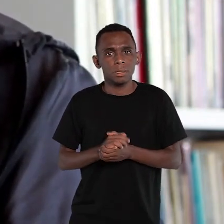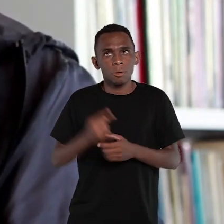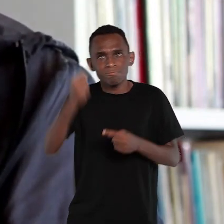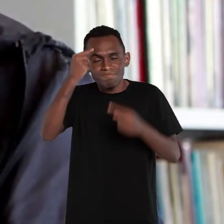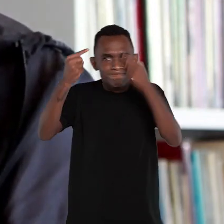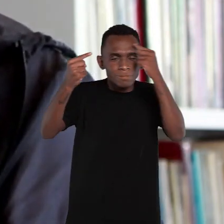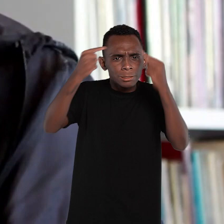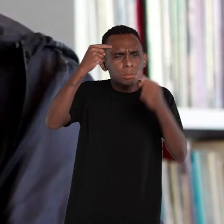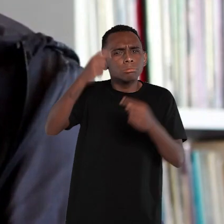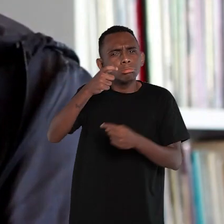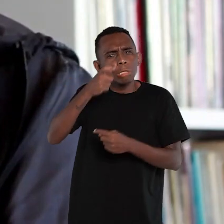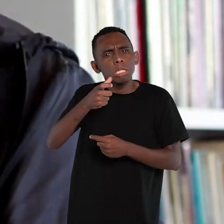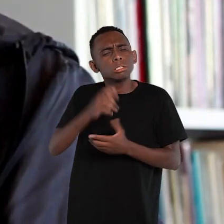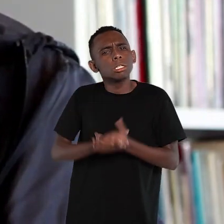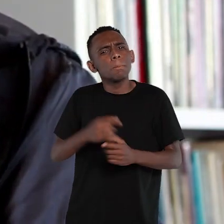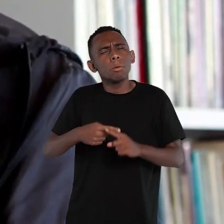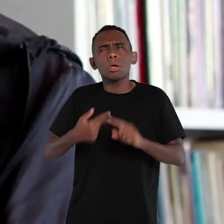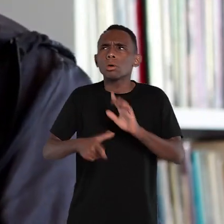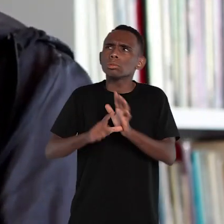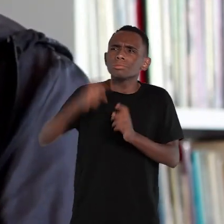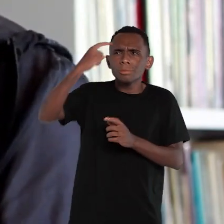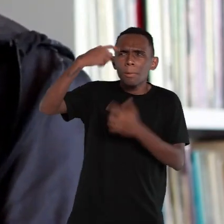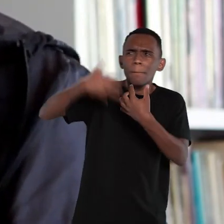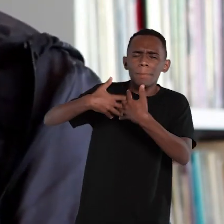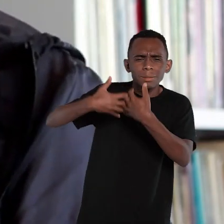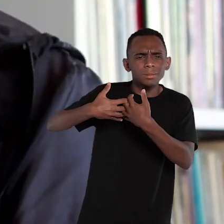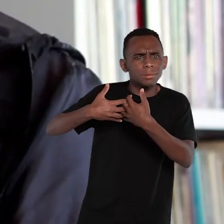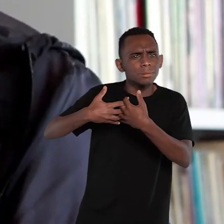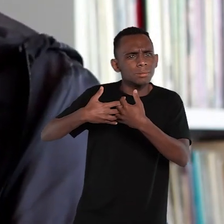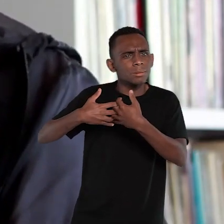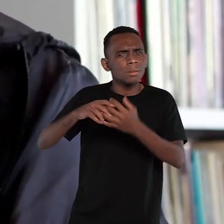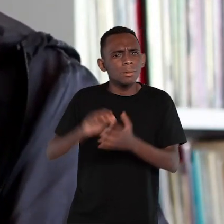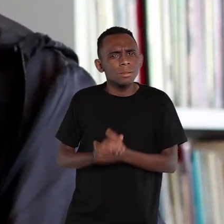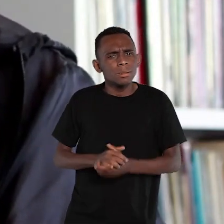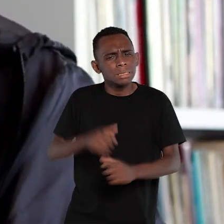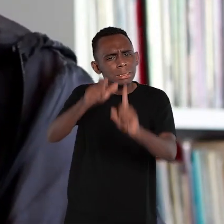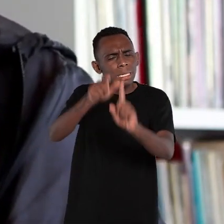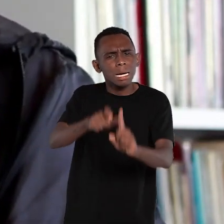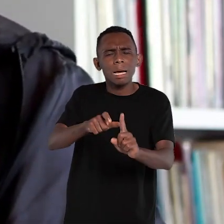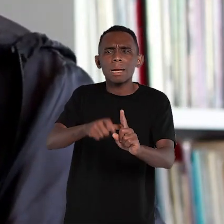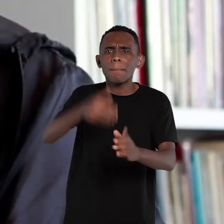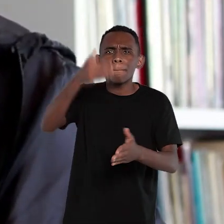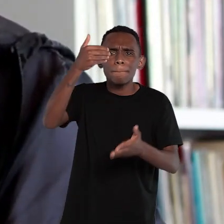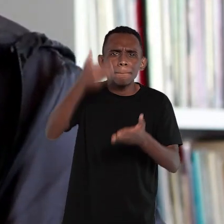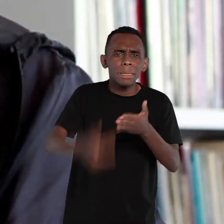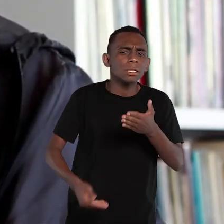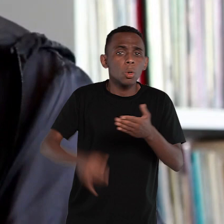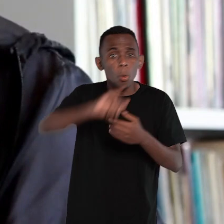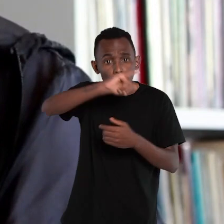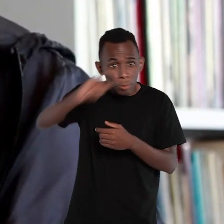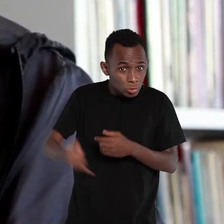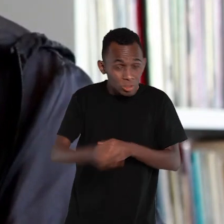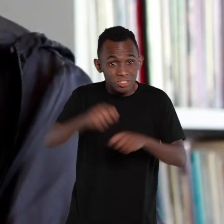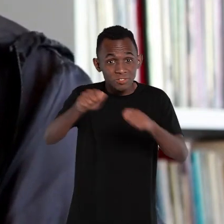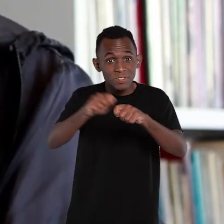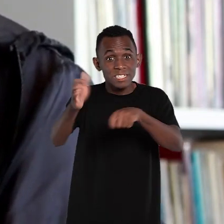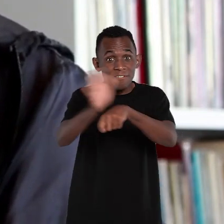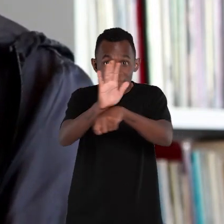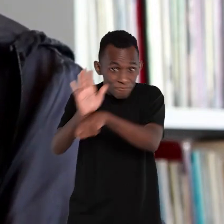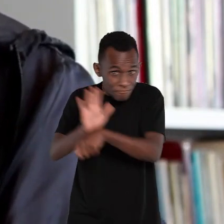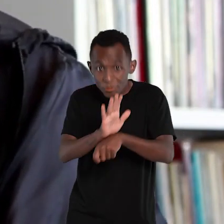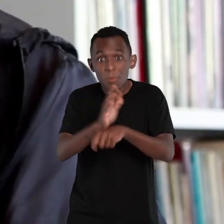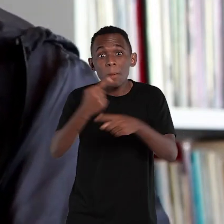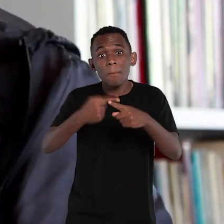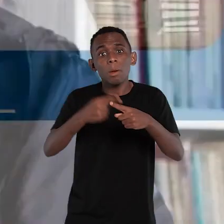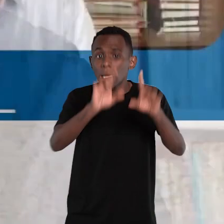uma criatividade tão interessante que eu fiquei brincando. Depois que eu li, eu falei assim: esse cara perdeu a oportunidade de fazer 10 filmes, cada um é